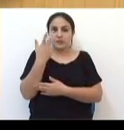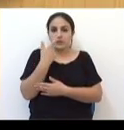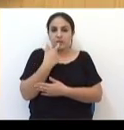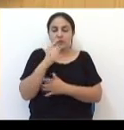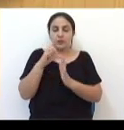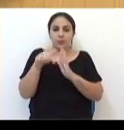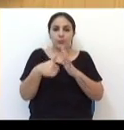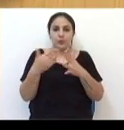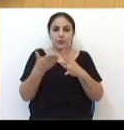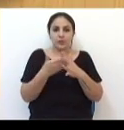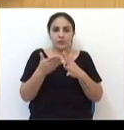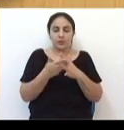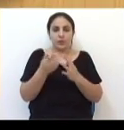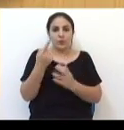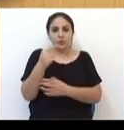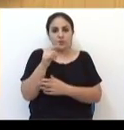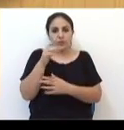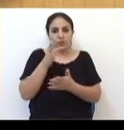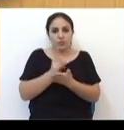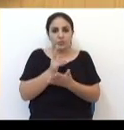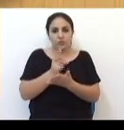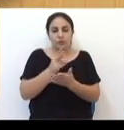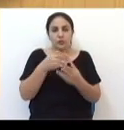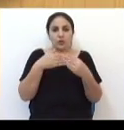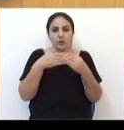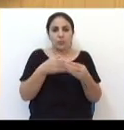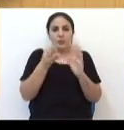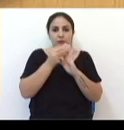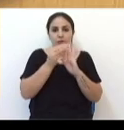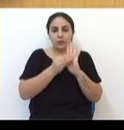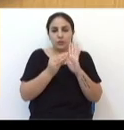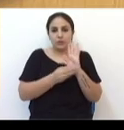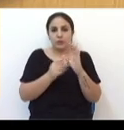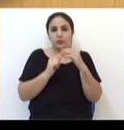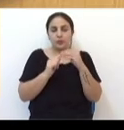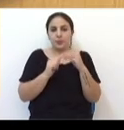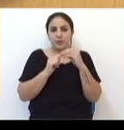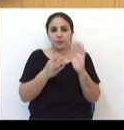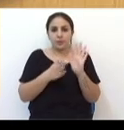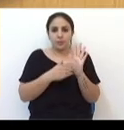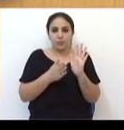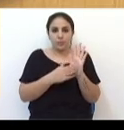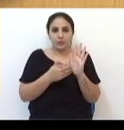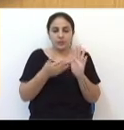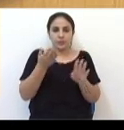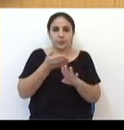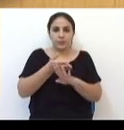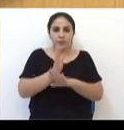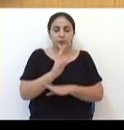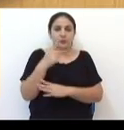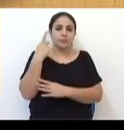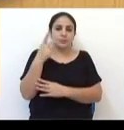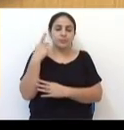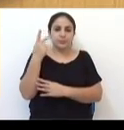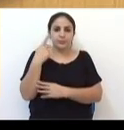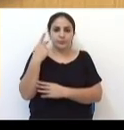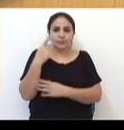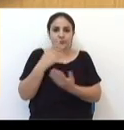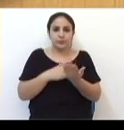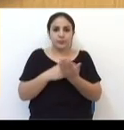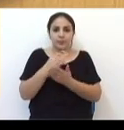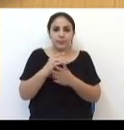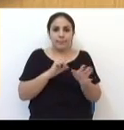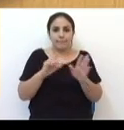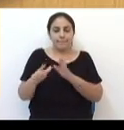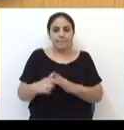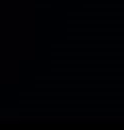E depois do intervalo, você continua acompanhando o conteúdo das principais proposições aprovadas pelos vereadores no